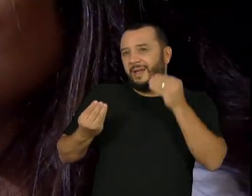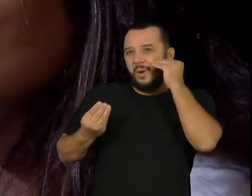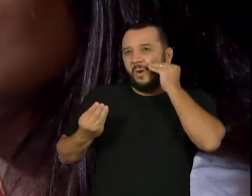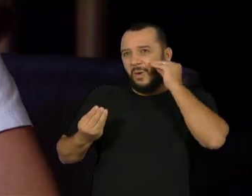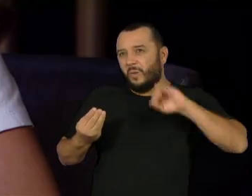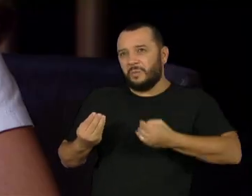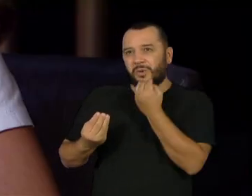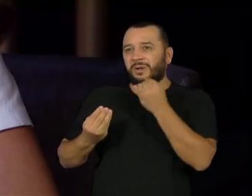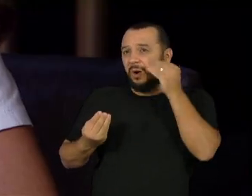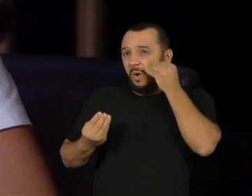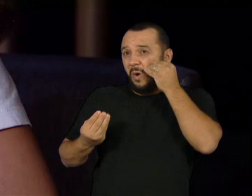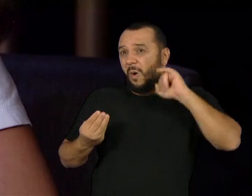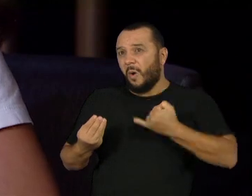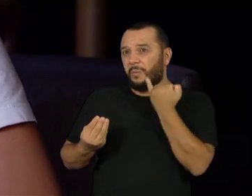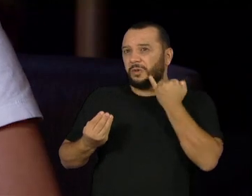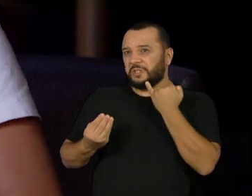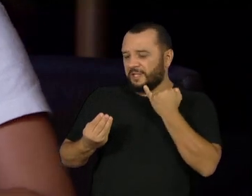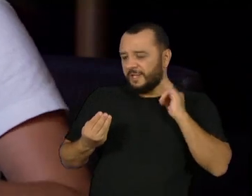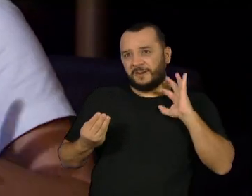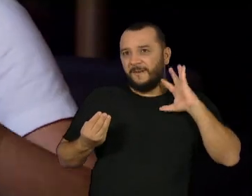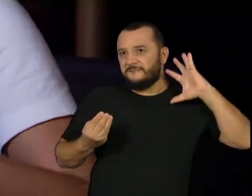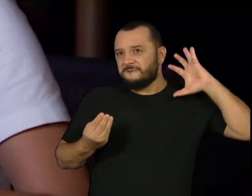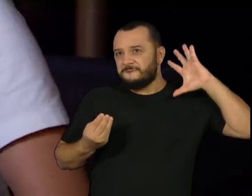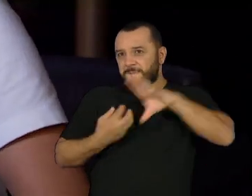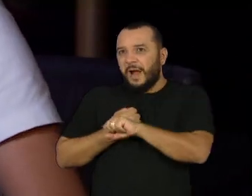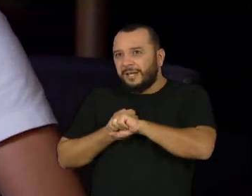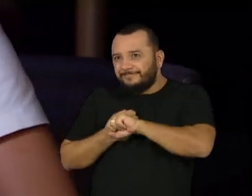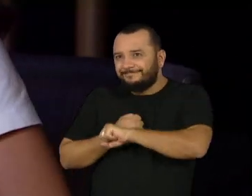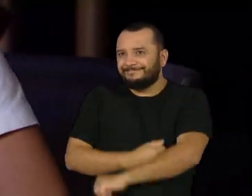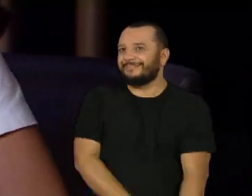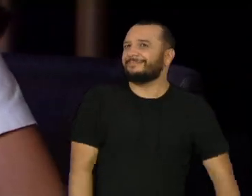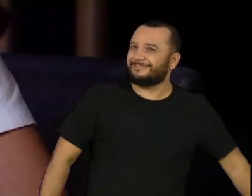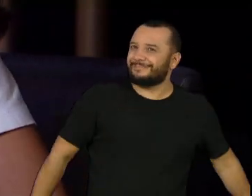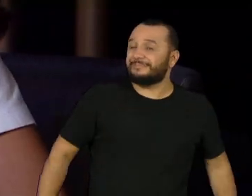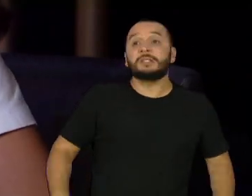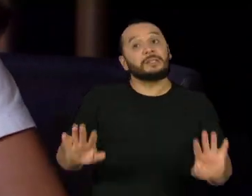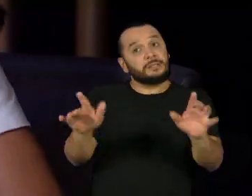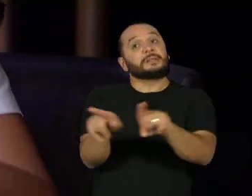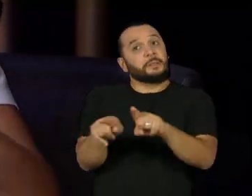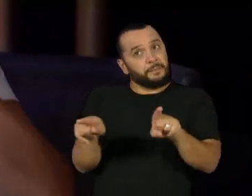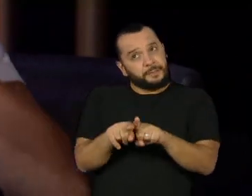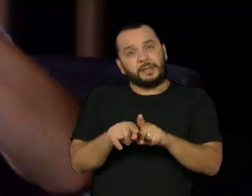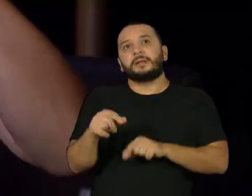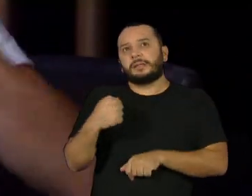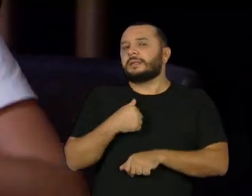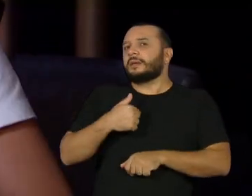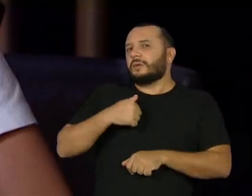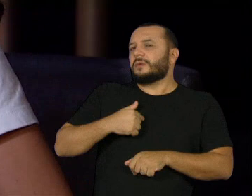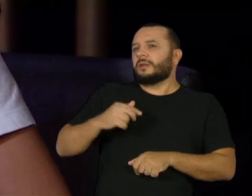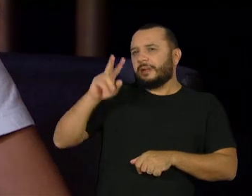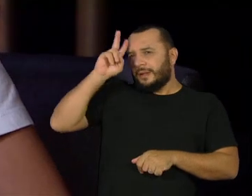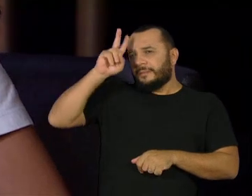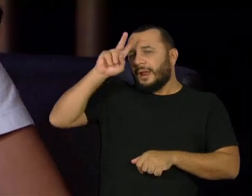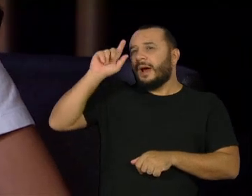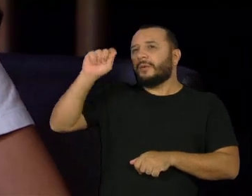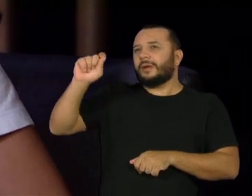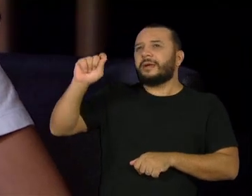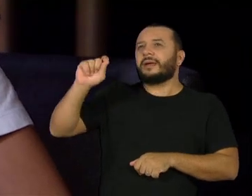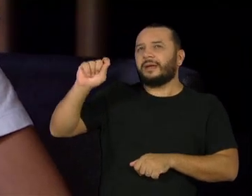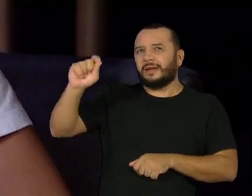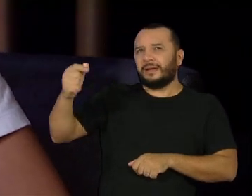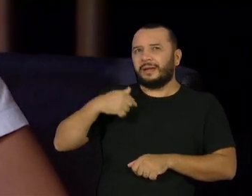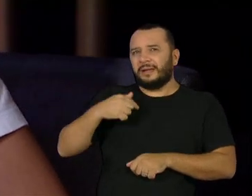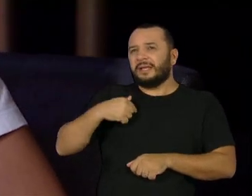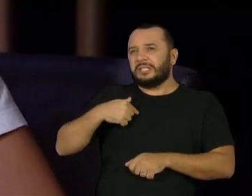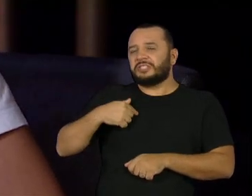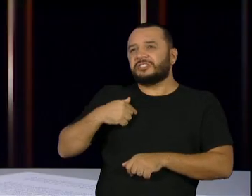aparece. E depois aparecem outras restrições, mas a gente tem que lembrar que existe essa chance primária de não seguir as